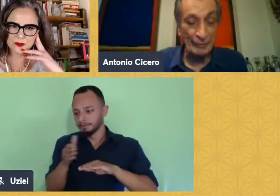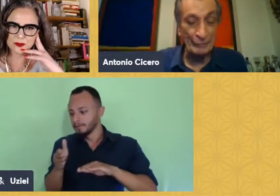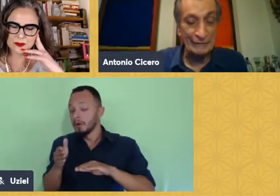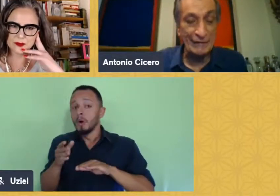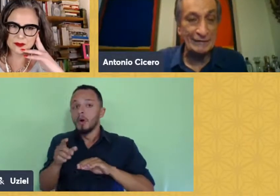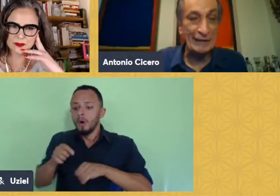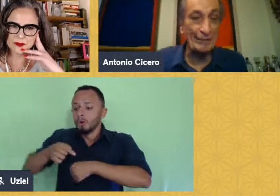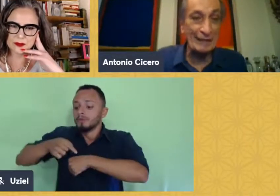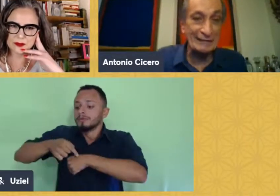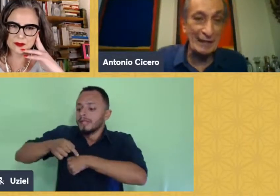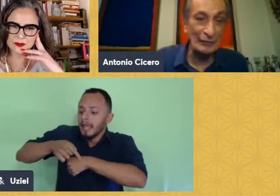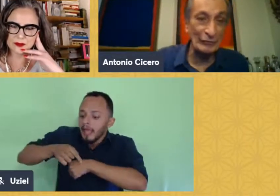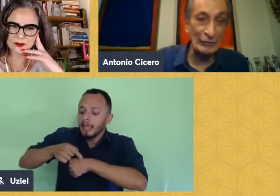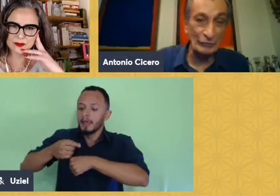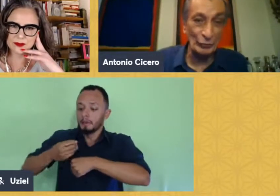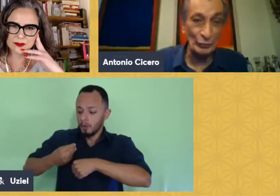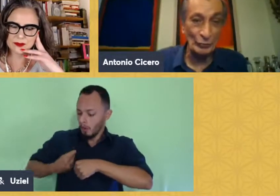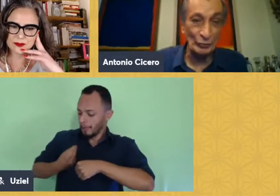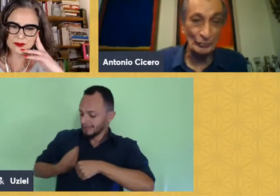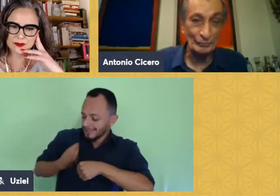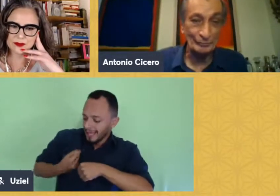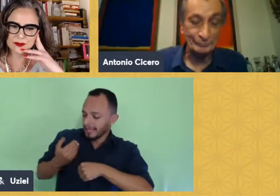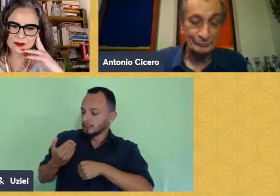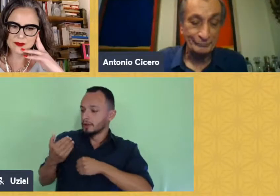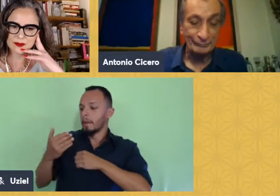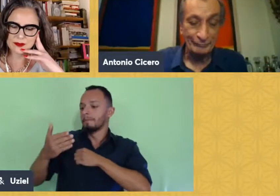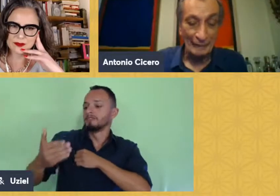ao tempo sem ser passado nem futuro.